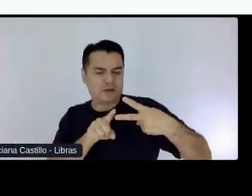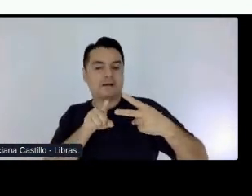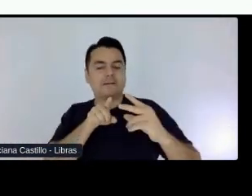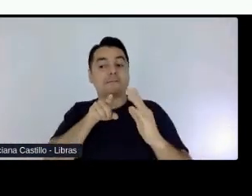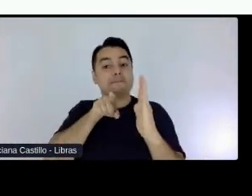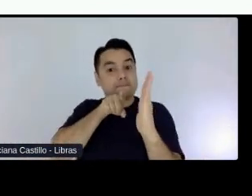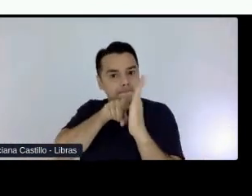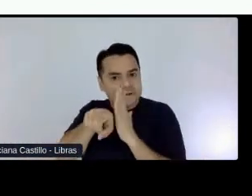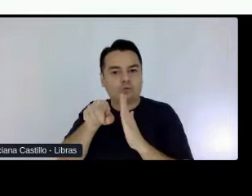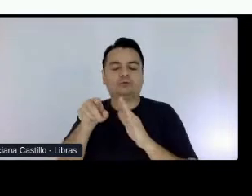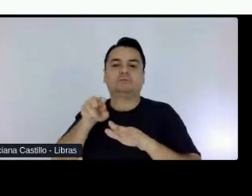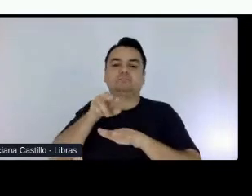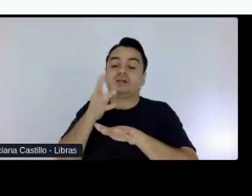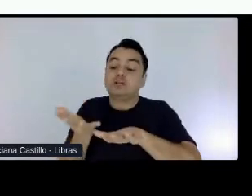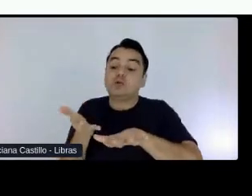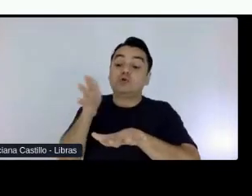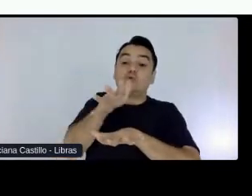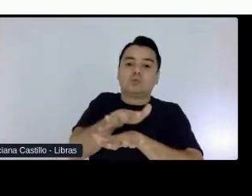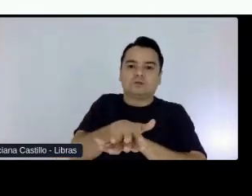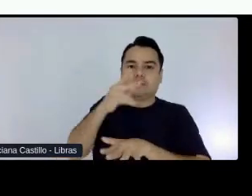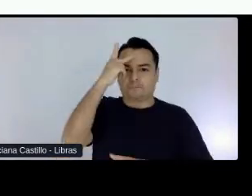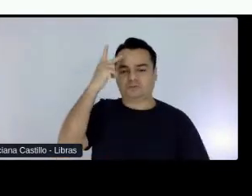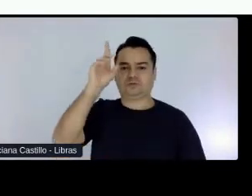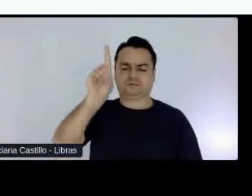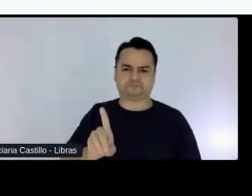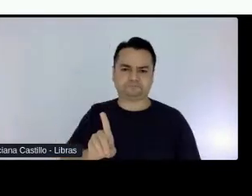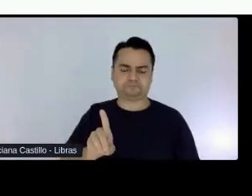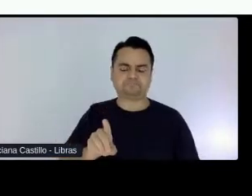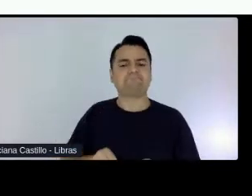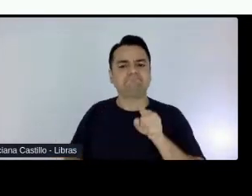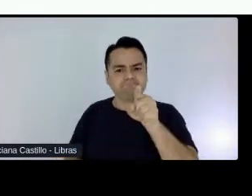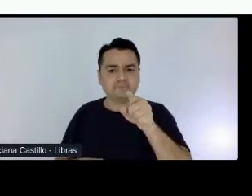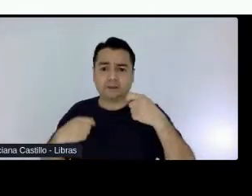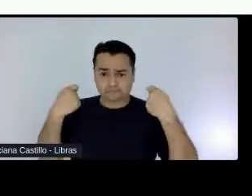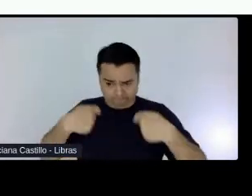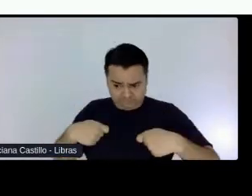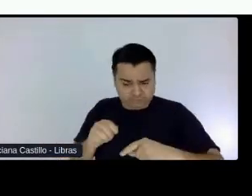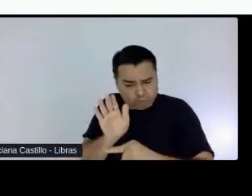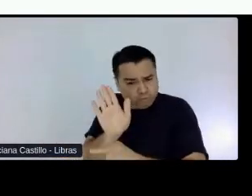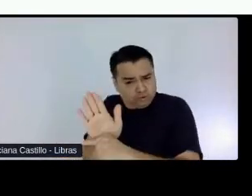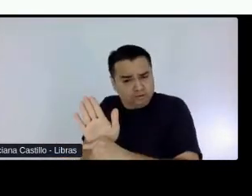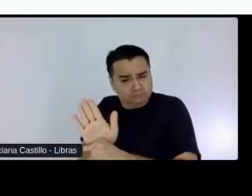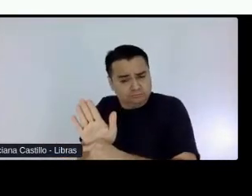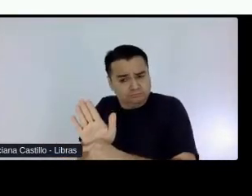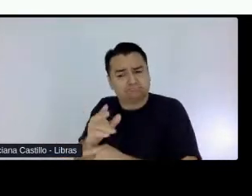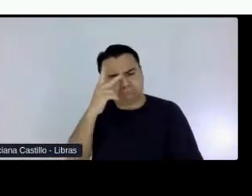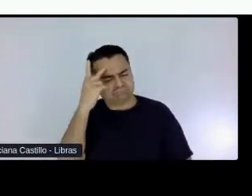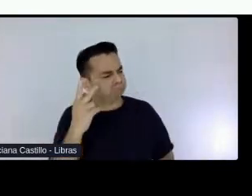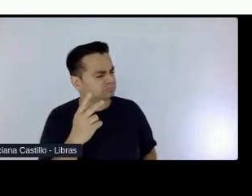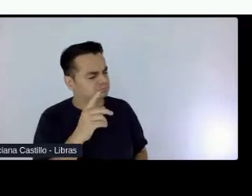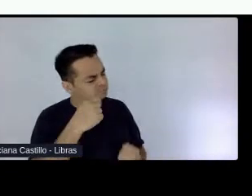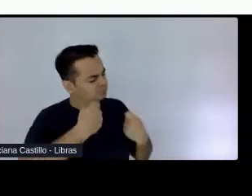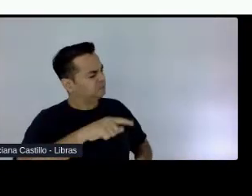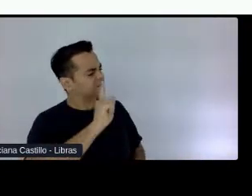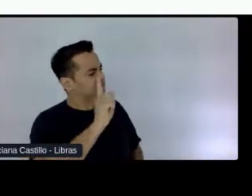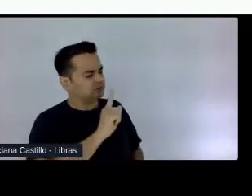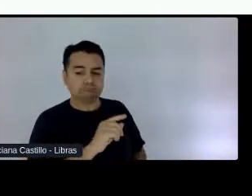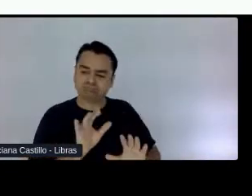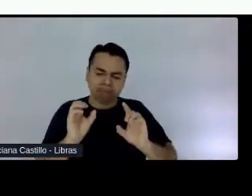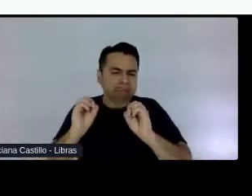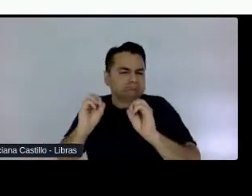a inclusão da pessoa com deficiência. Você precisa de ajuda, e aí se a pessoa falar não, ok,